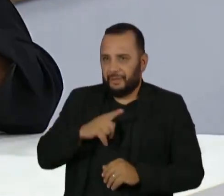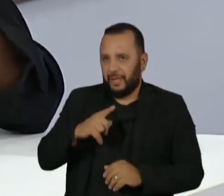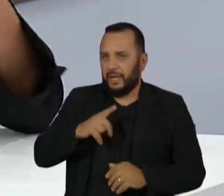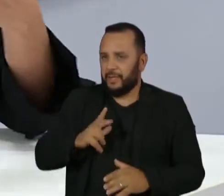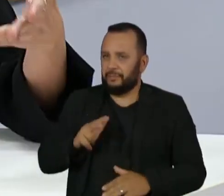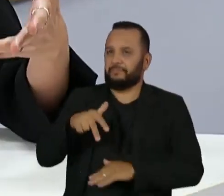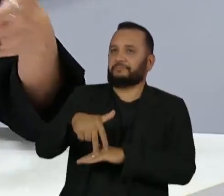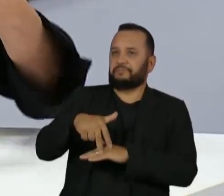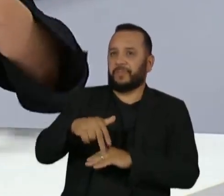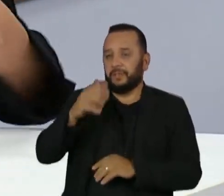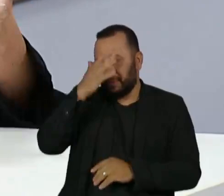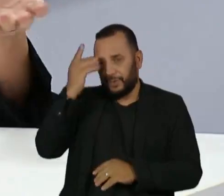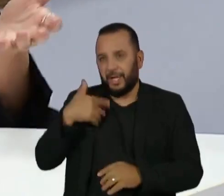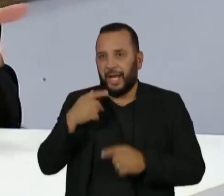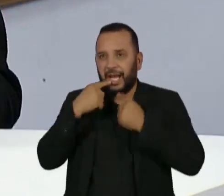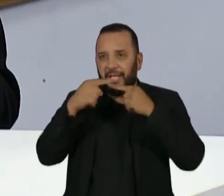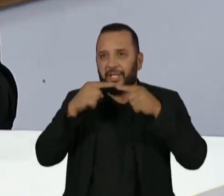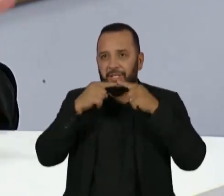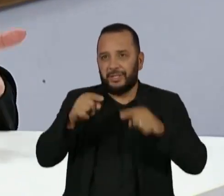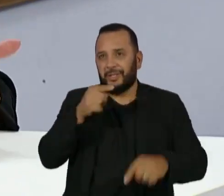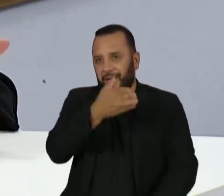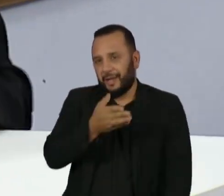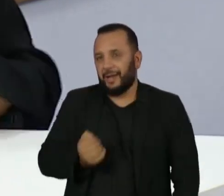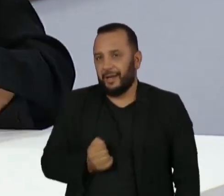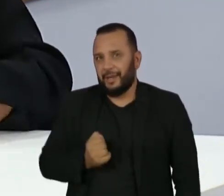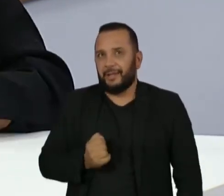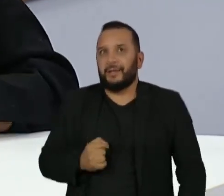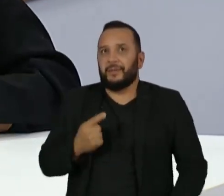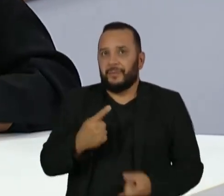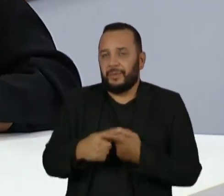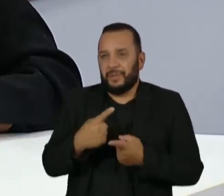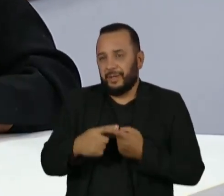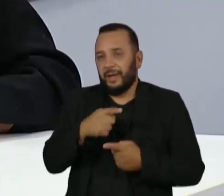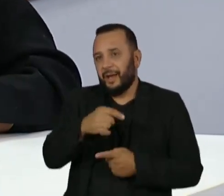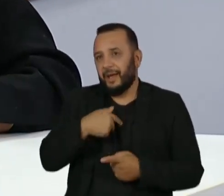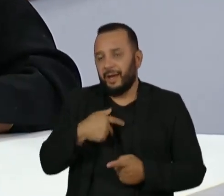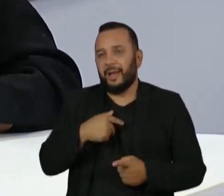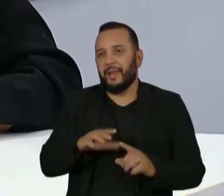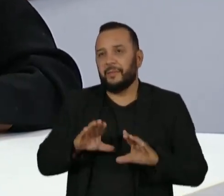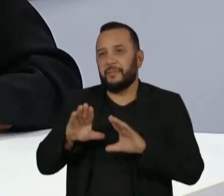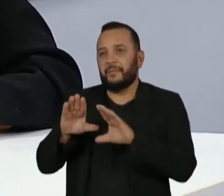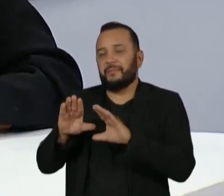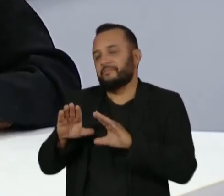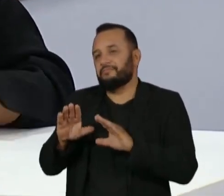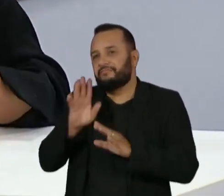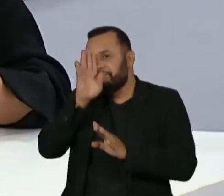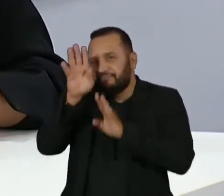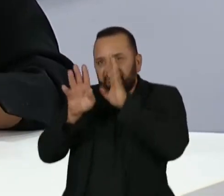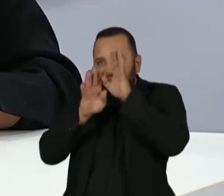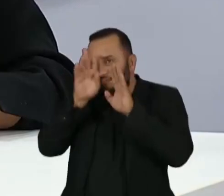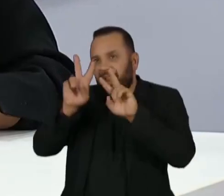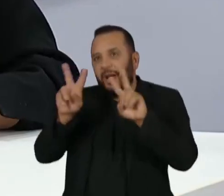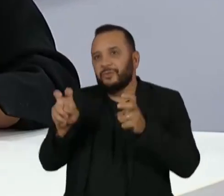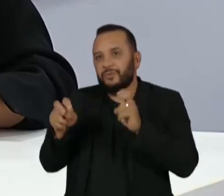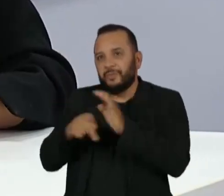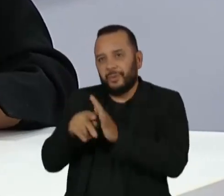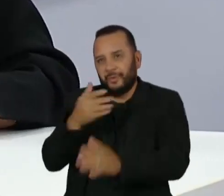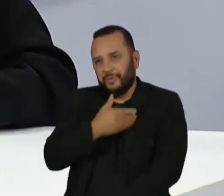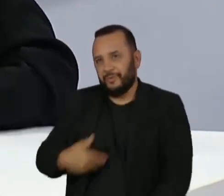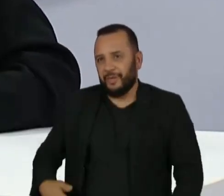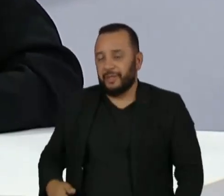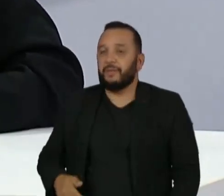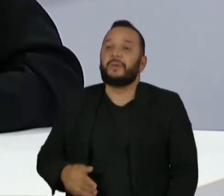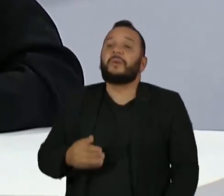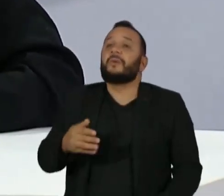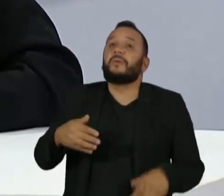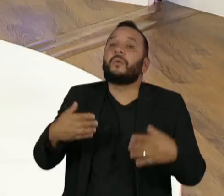por pertencer por sei lá se envolver muito com os assuntos do governo queria saber sua opinião sobre ela e queria saber que primeira